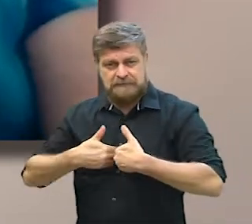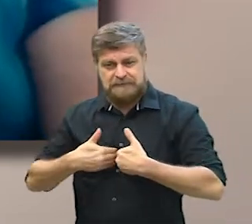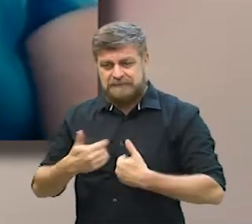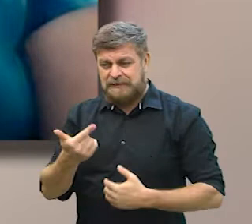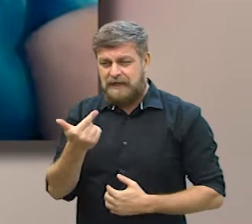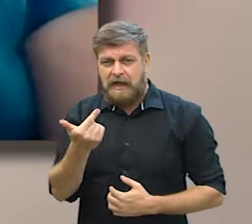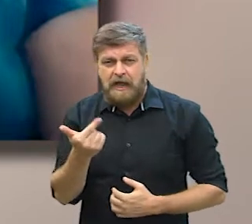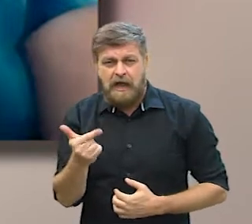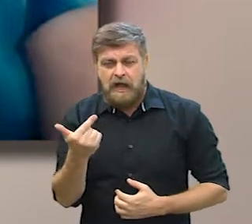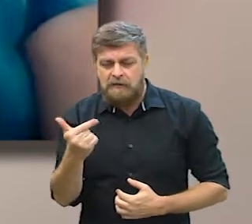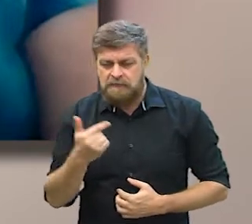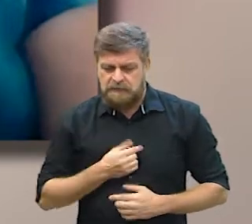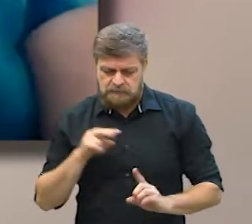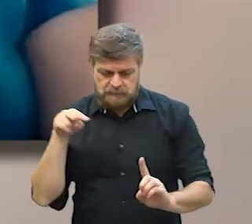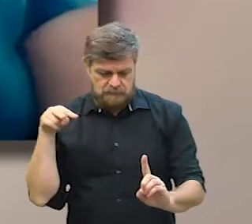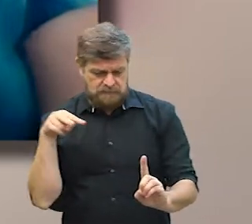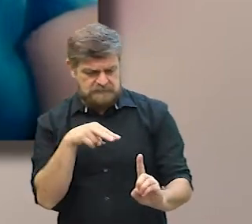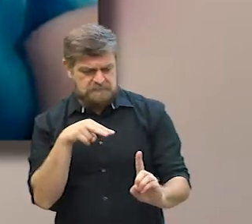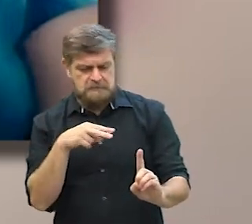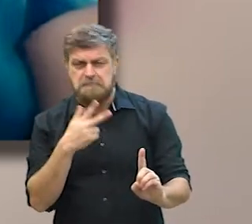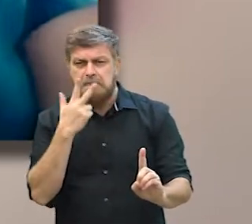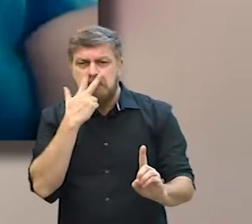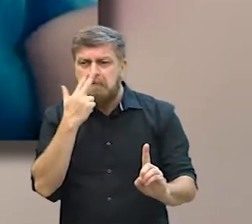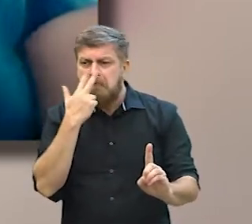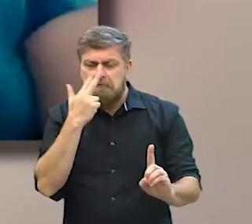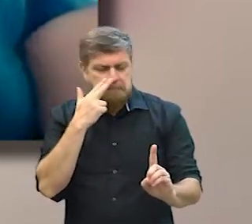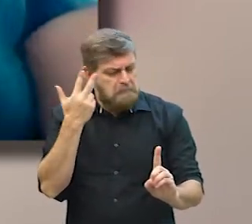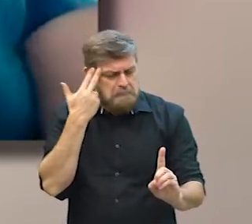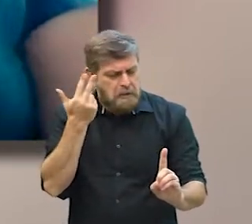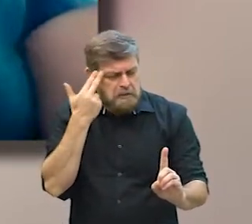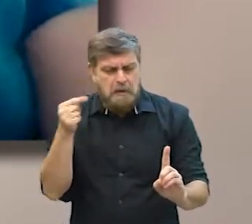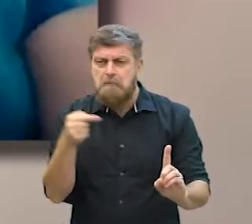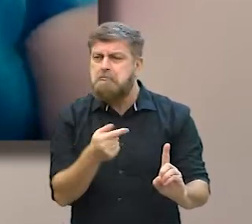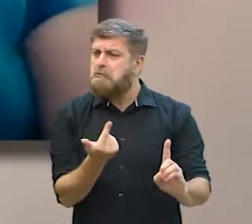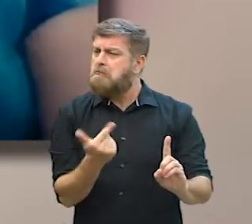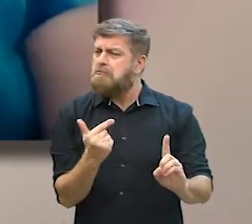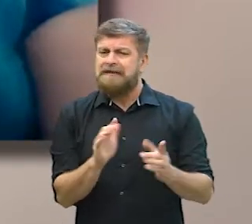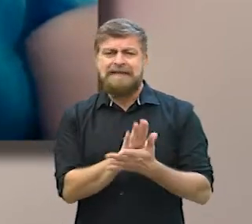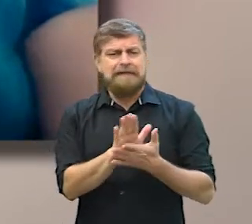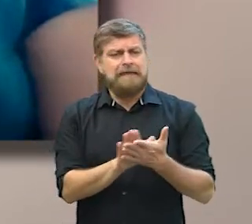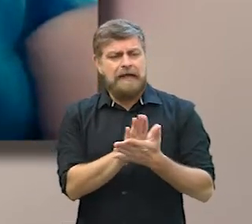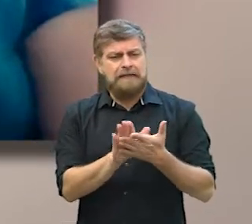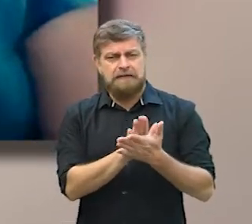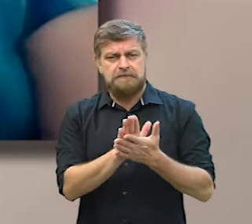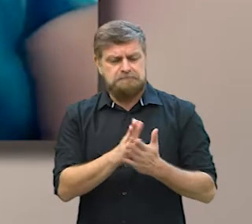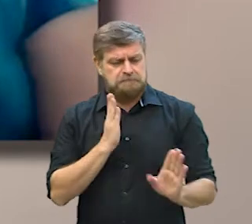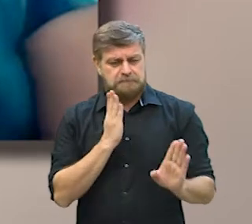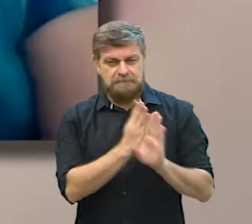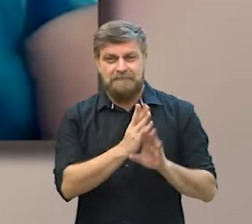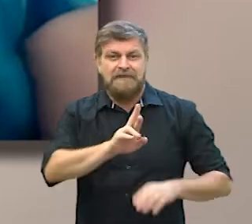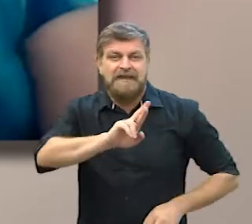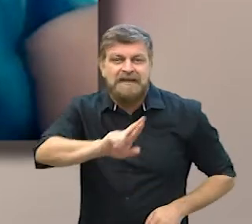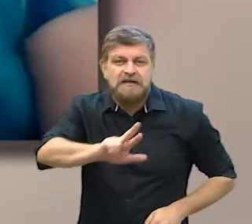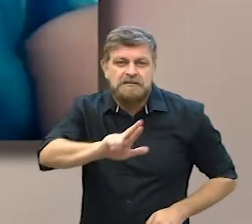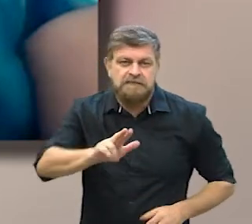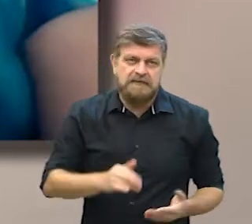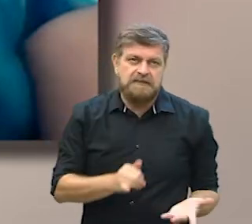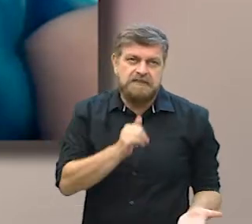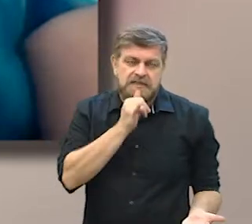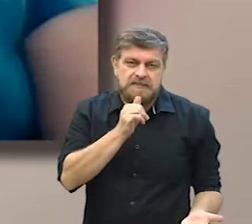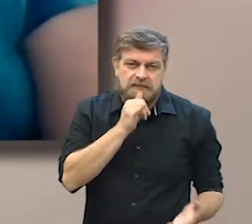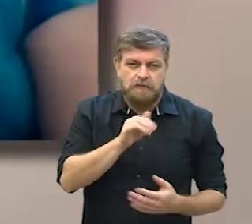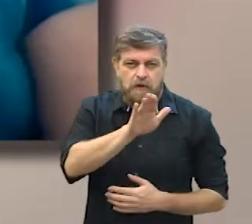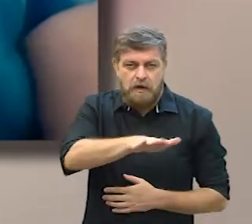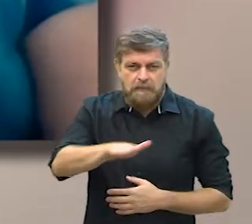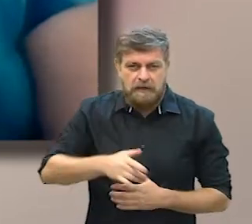uma face, ela não tem um aspecto físico que nos remete a que ela é autista, né? Diferentemente de uma criança,